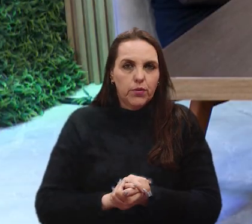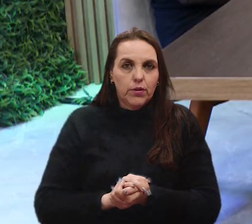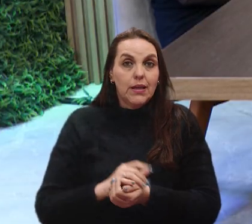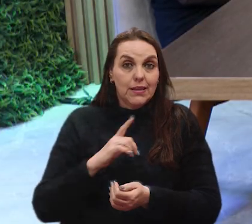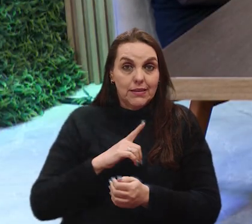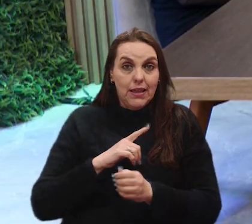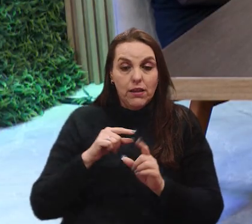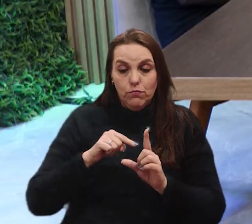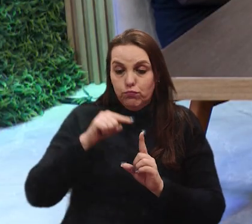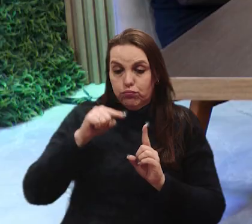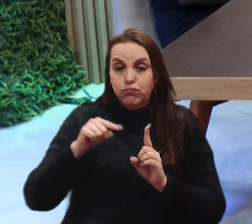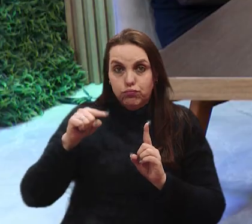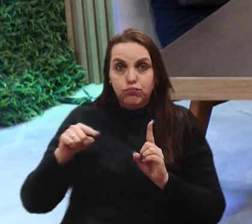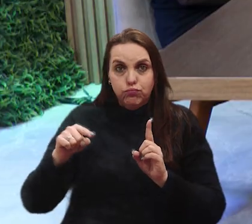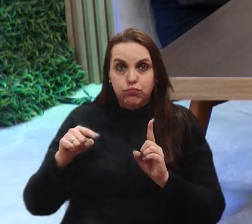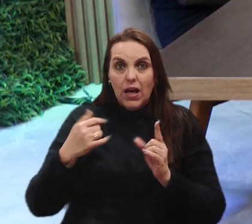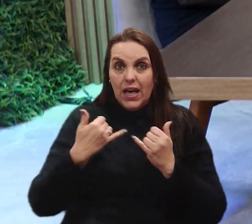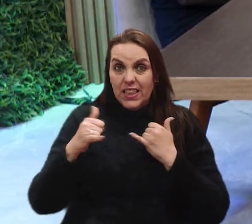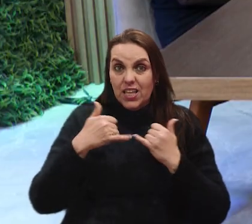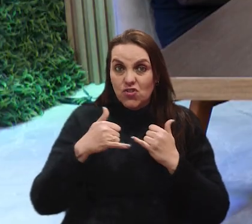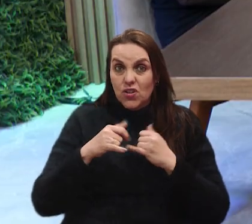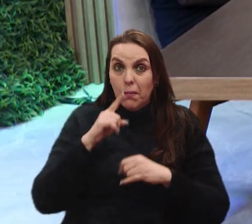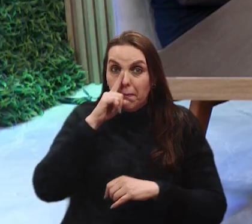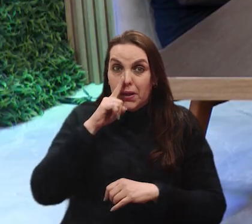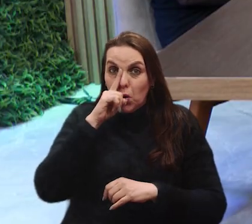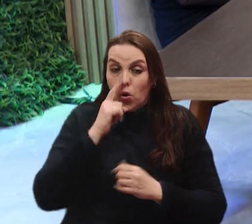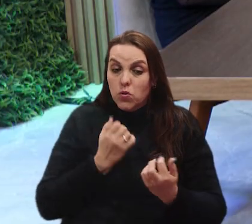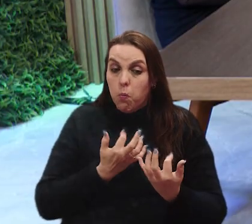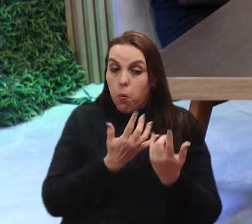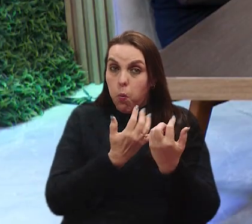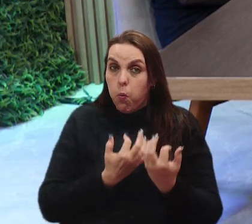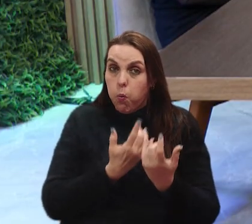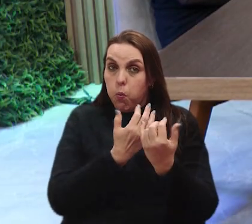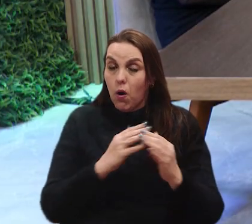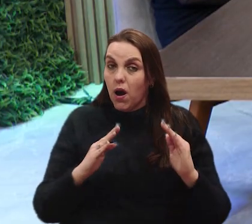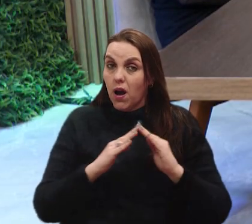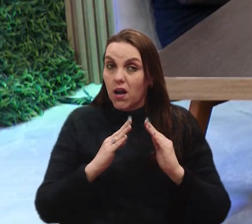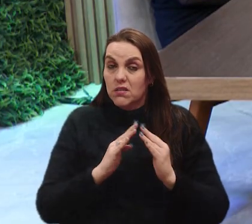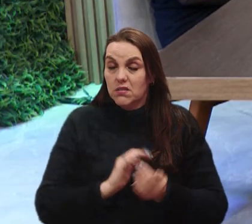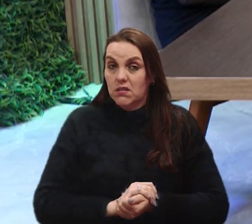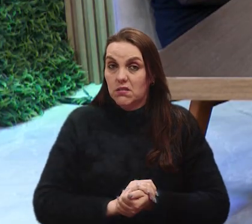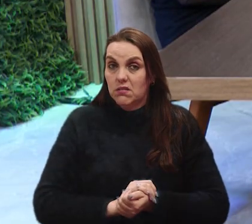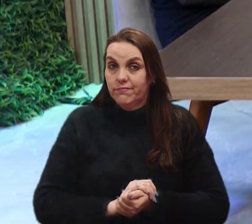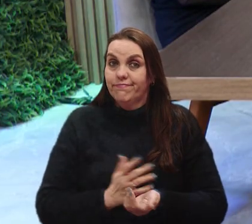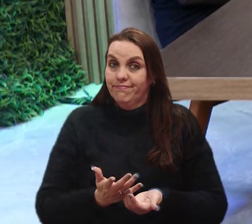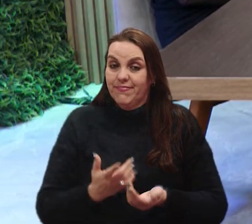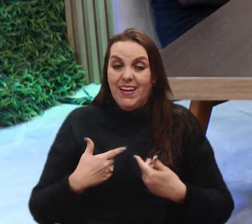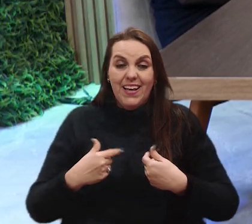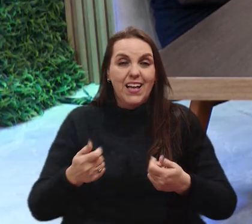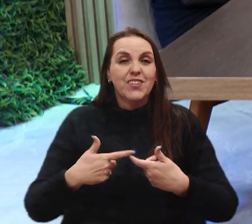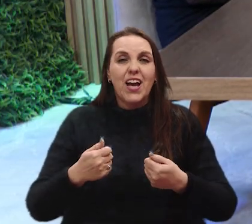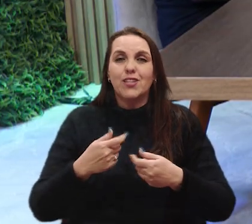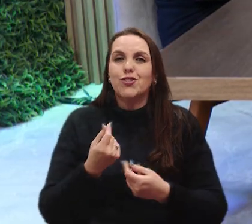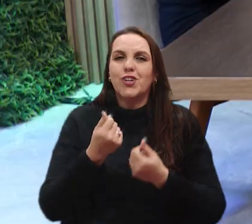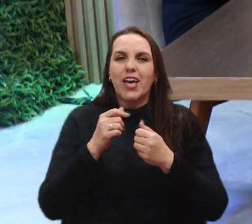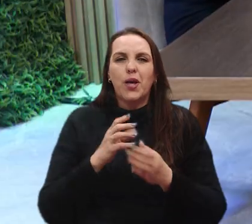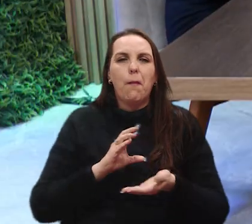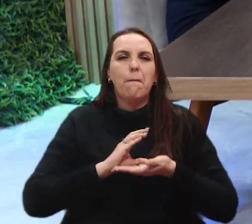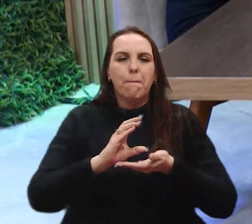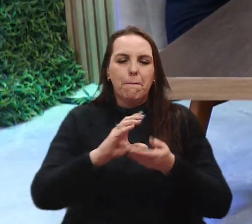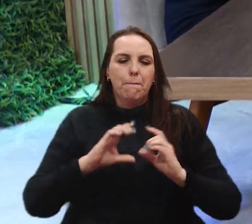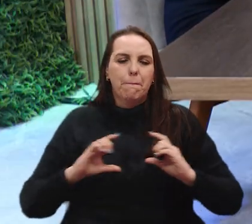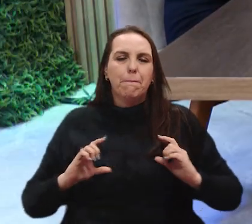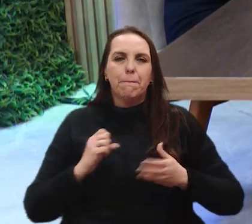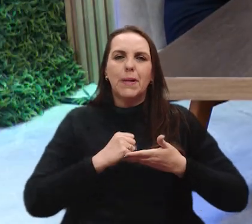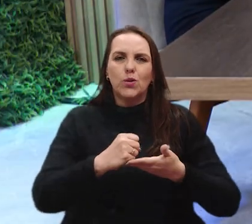as amperagens que tu consome mais e o risco de incêndio numa casa. Pô, eles gastam tanto dinheiro aí para, né, patrocinar aqui.